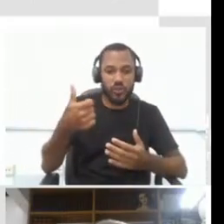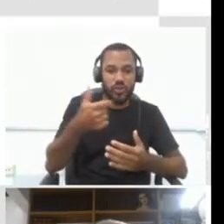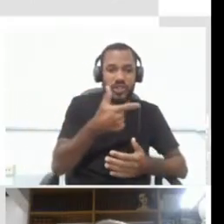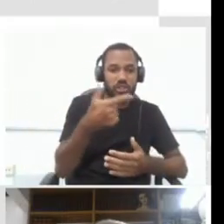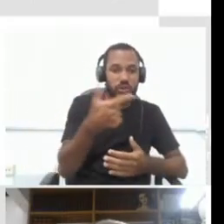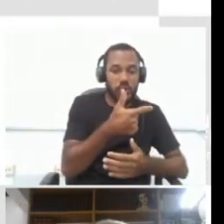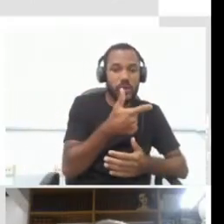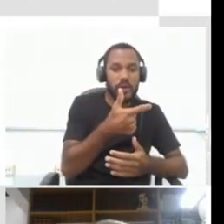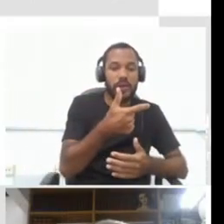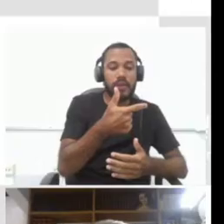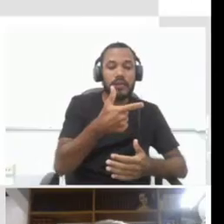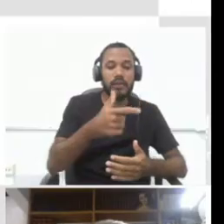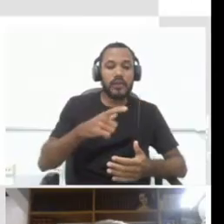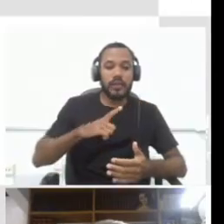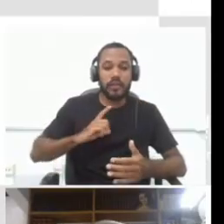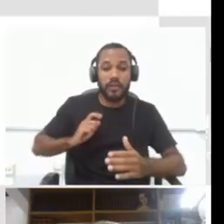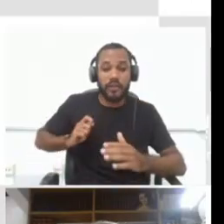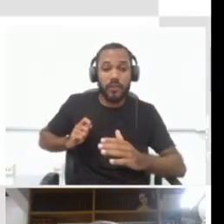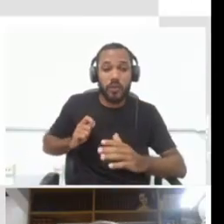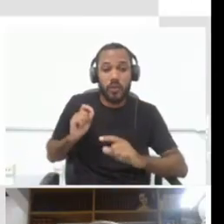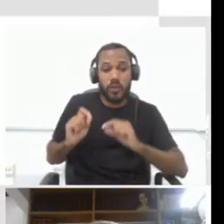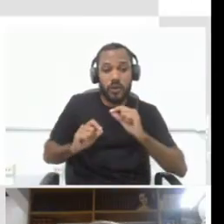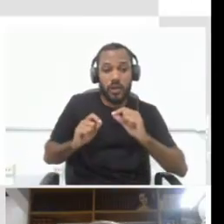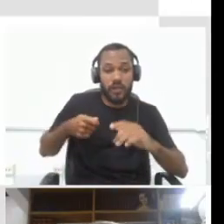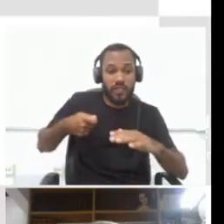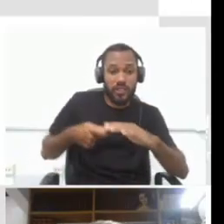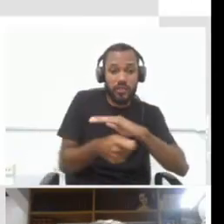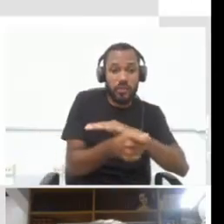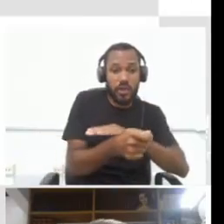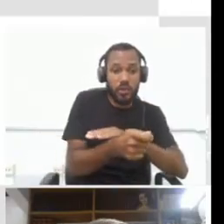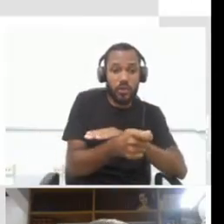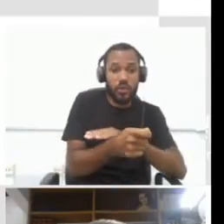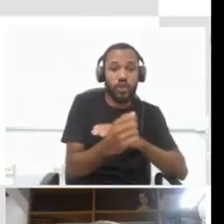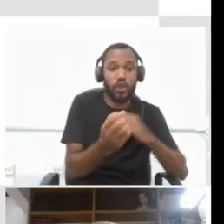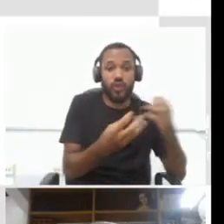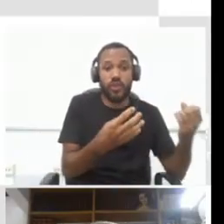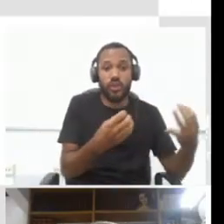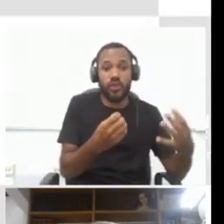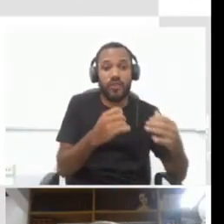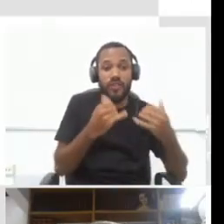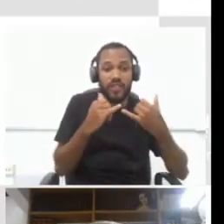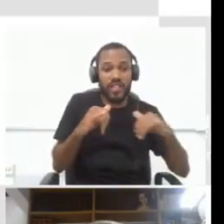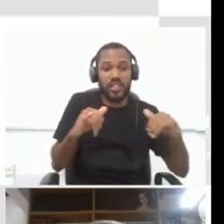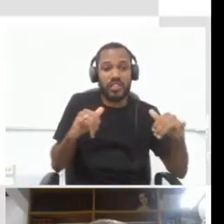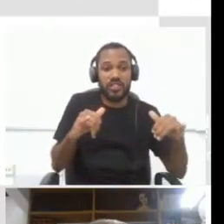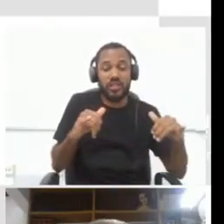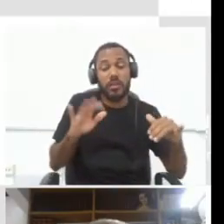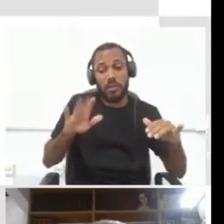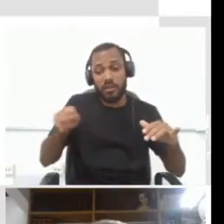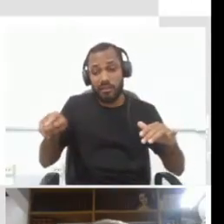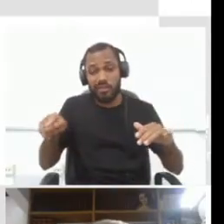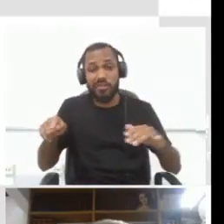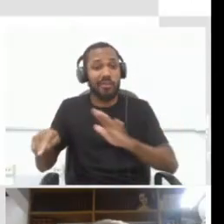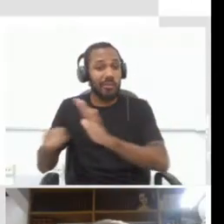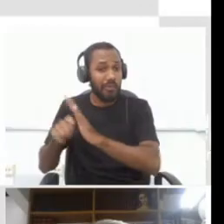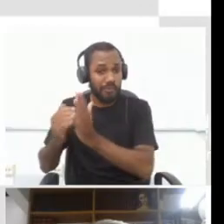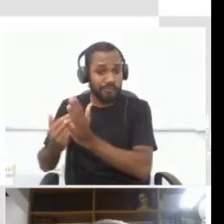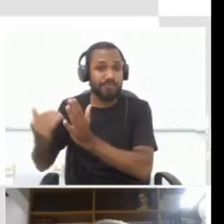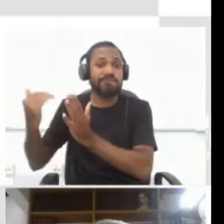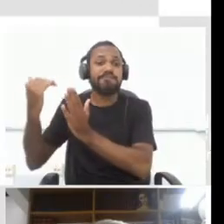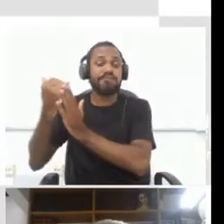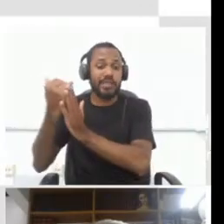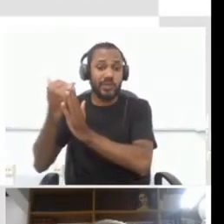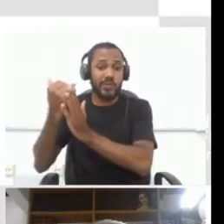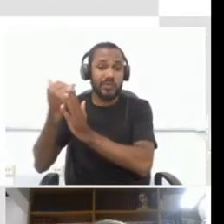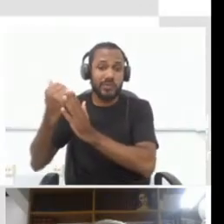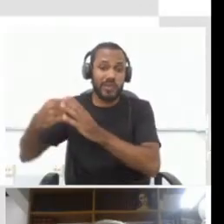investimentos nas indústrias, nas energias renováveis aumentaram, mas as energias de combustíveis fósseis também aumentaram os